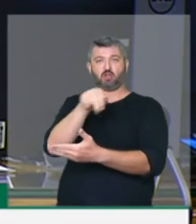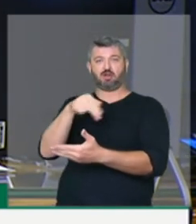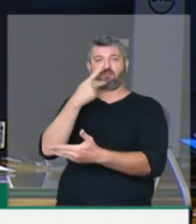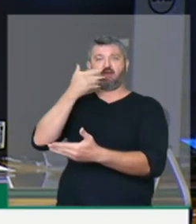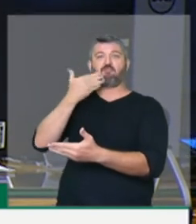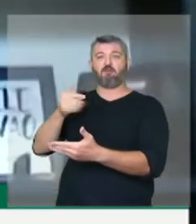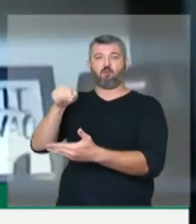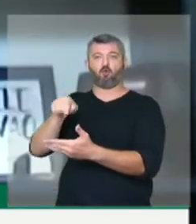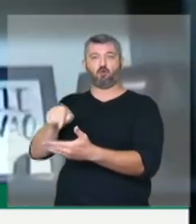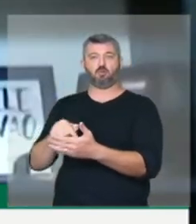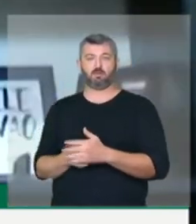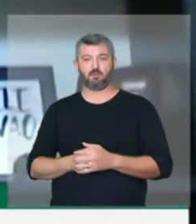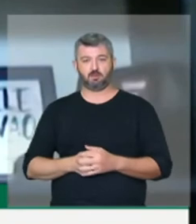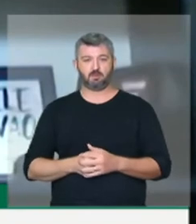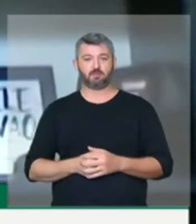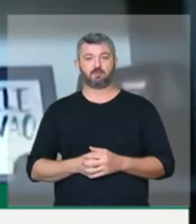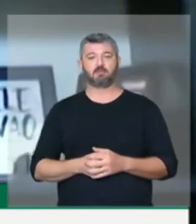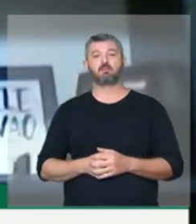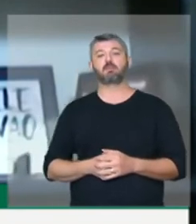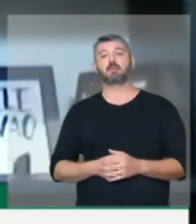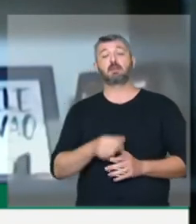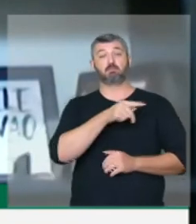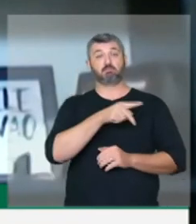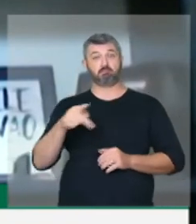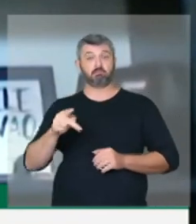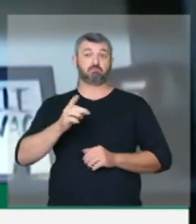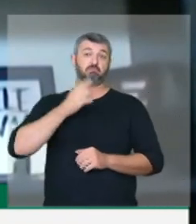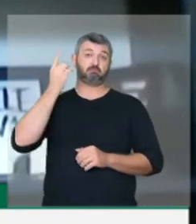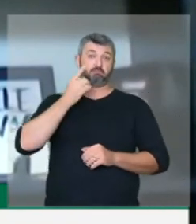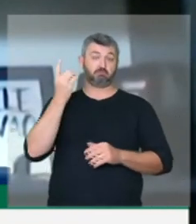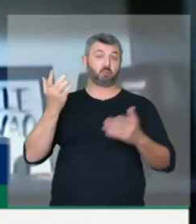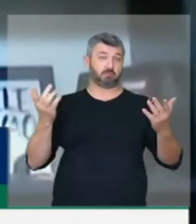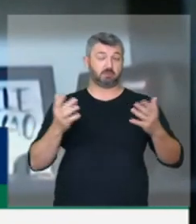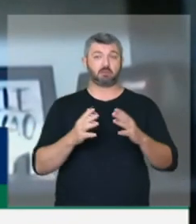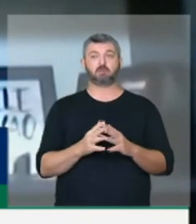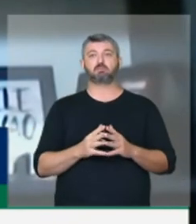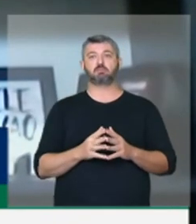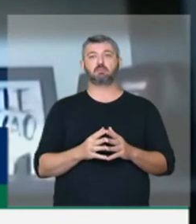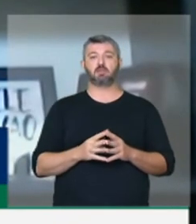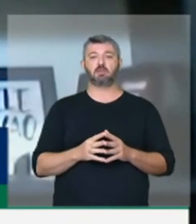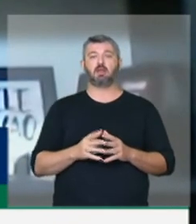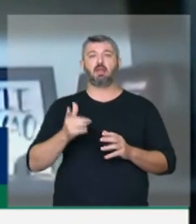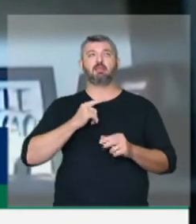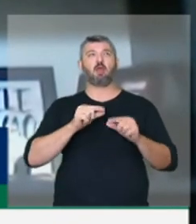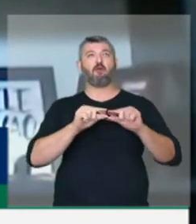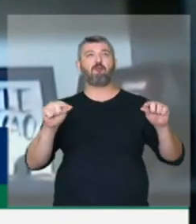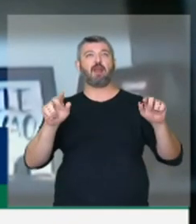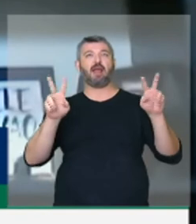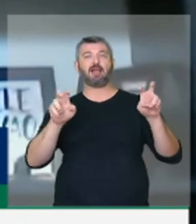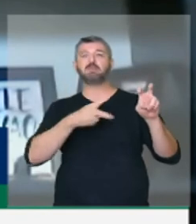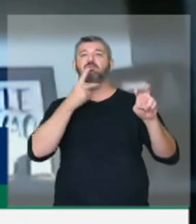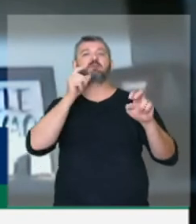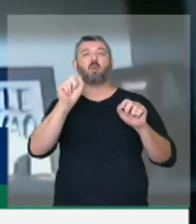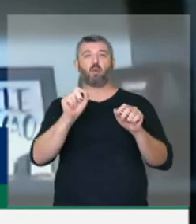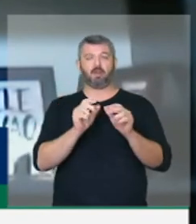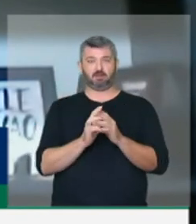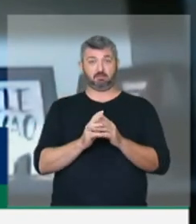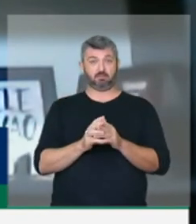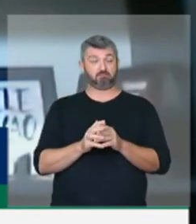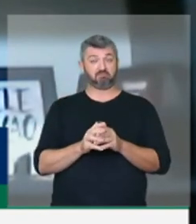Presidente, deputados, deputadas, eu tenho um ditado popular que eu acho que serve